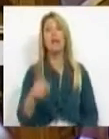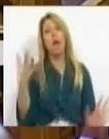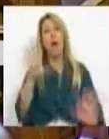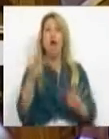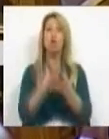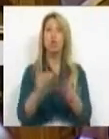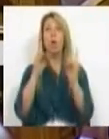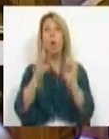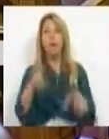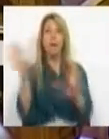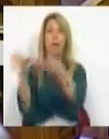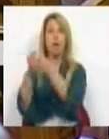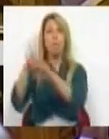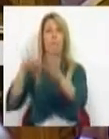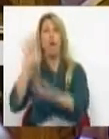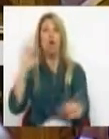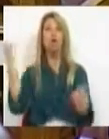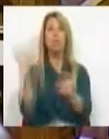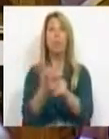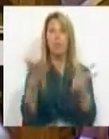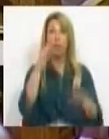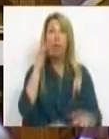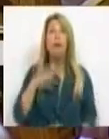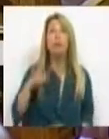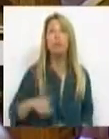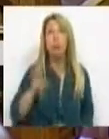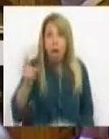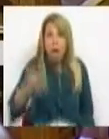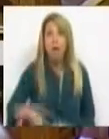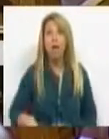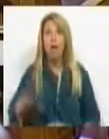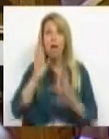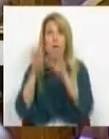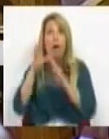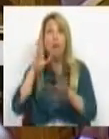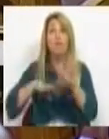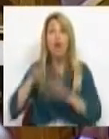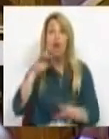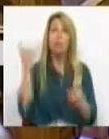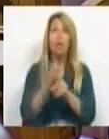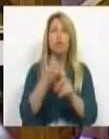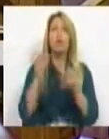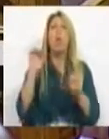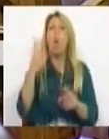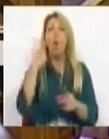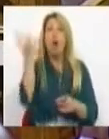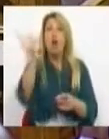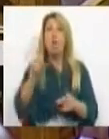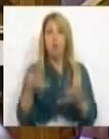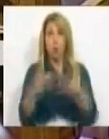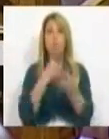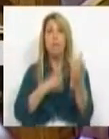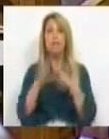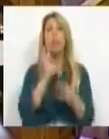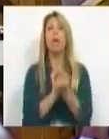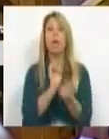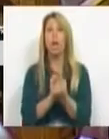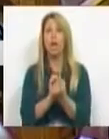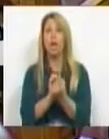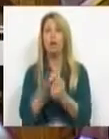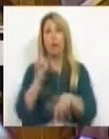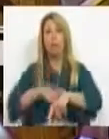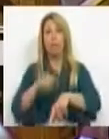supervisão. O Banco de Portugal é a supervisão, Srs. Deputados. Ou não têm visto as comissões de inquérito. Já ultrapassou largamente